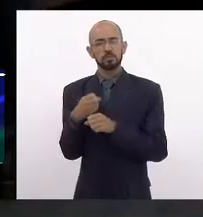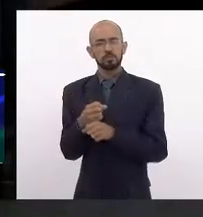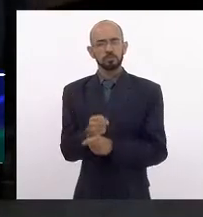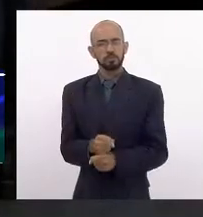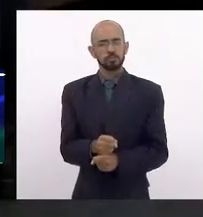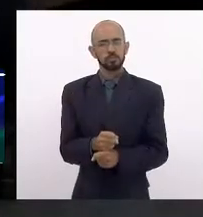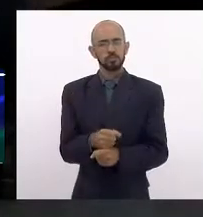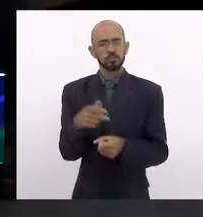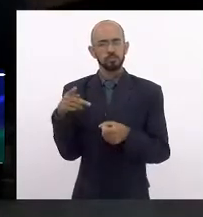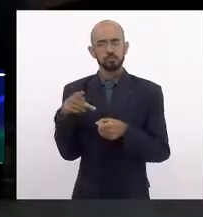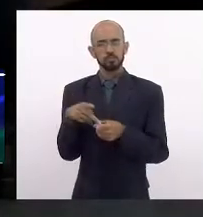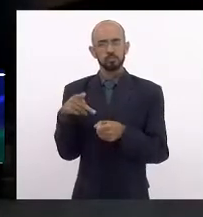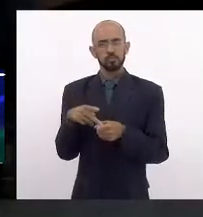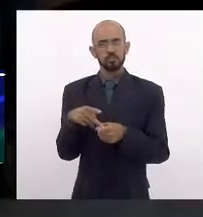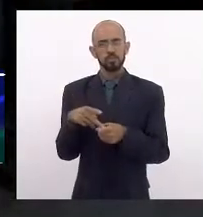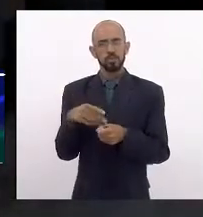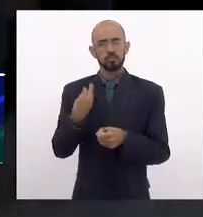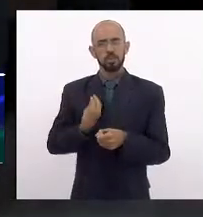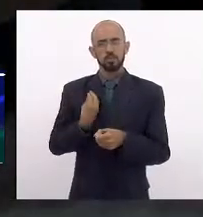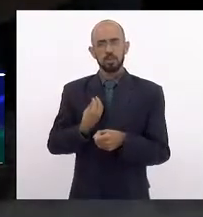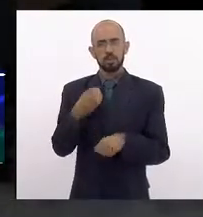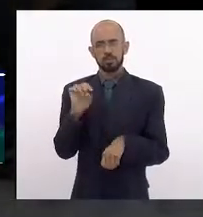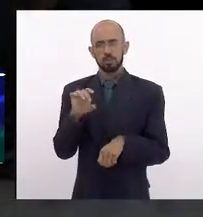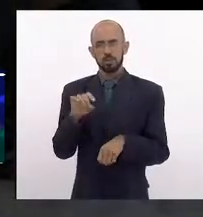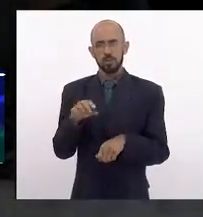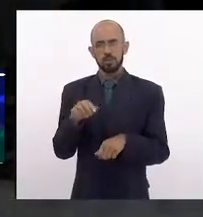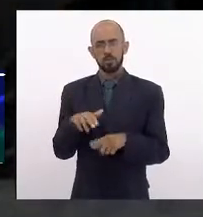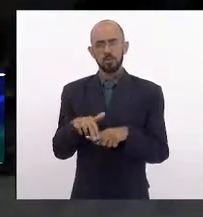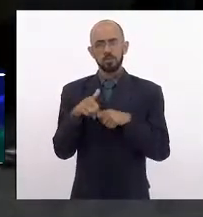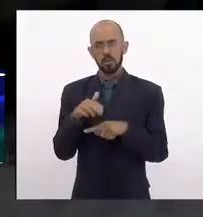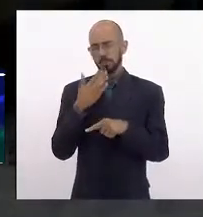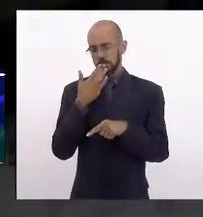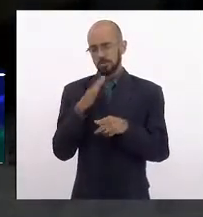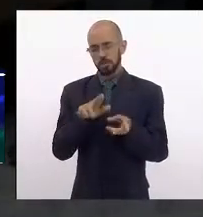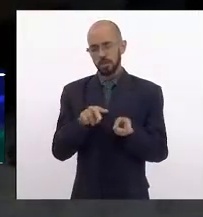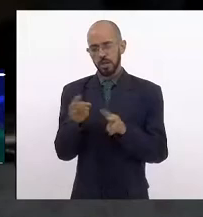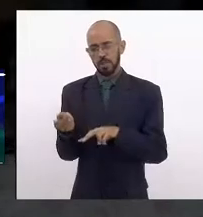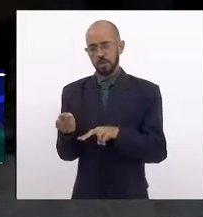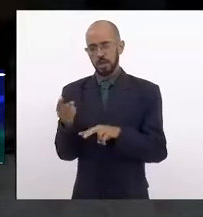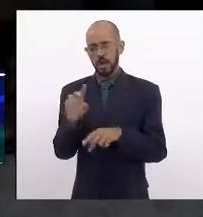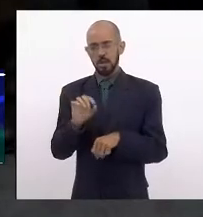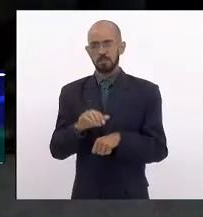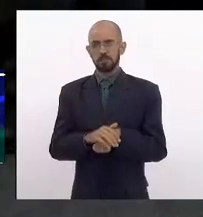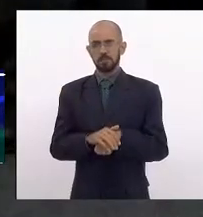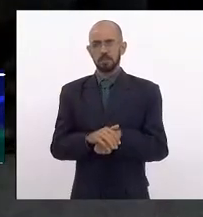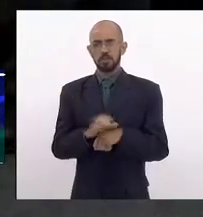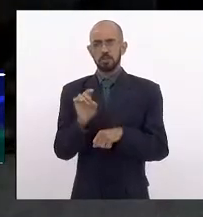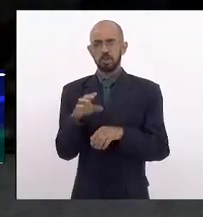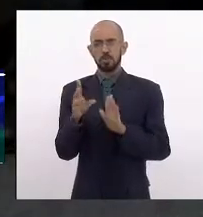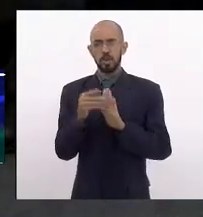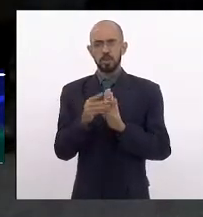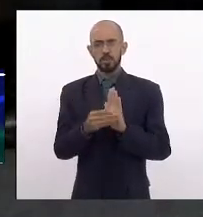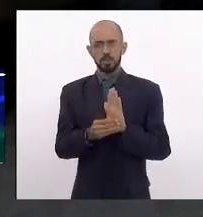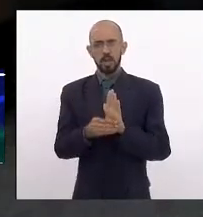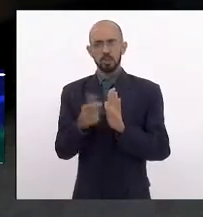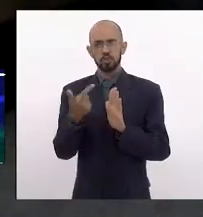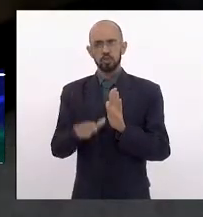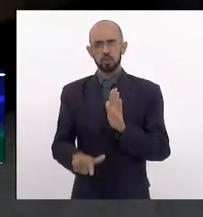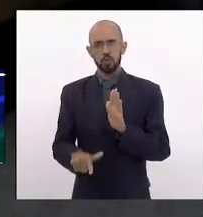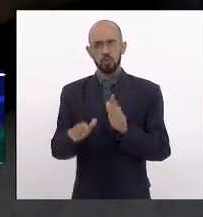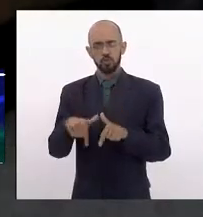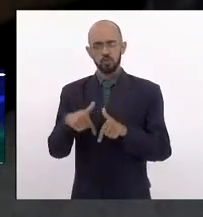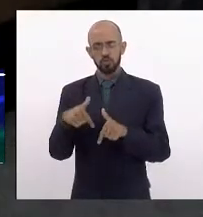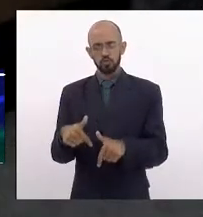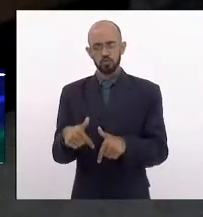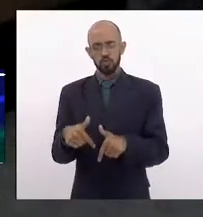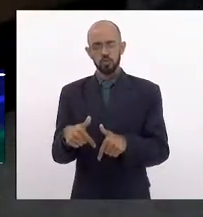participação especial então eu pedi só para encaminhar seu presente queria registrar mais uma vez o